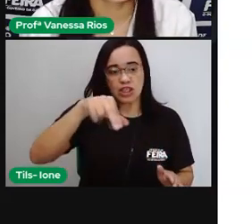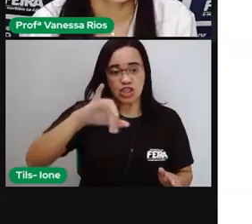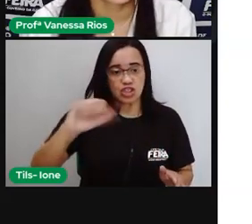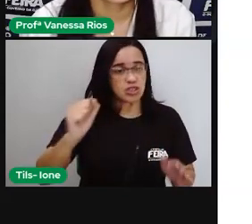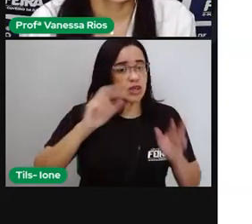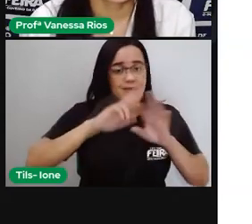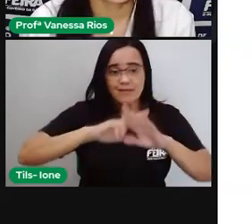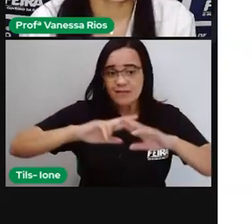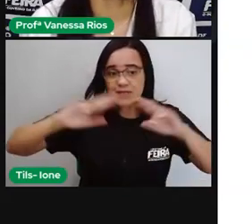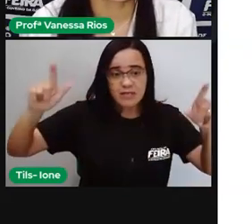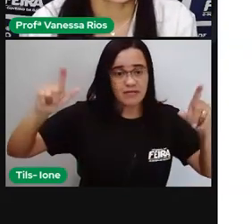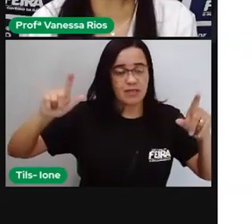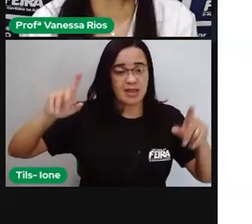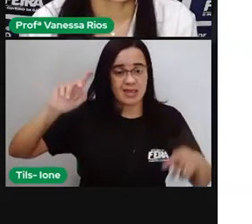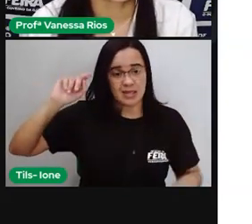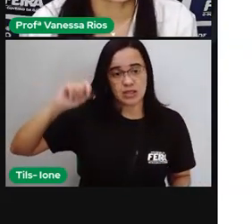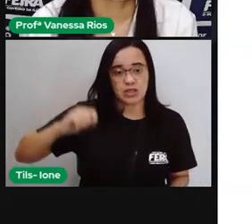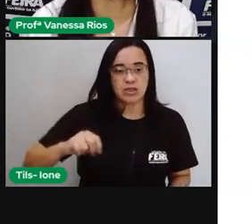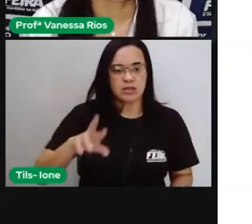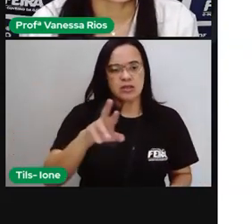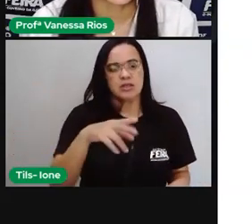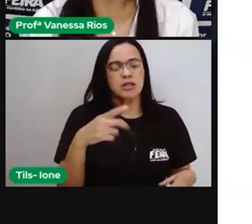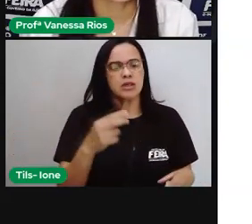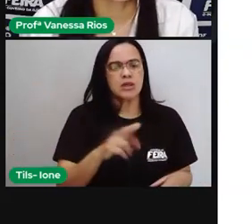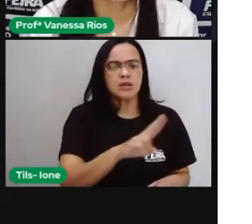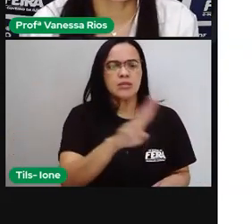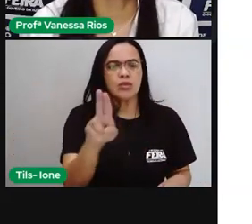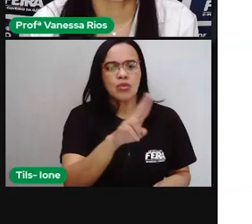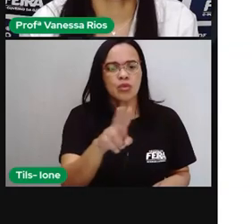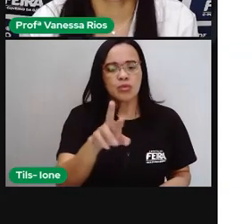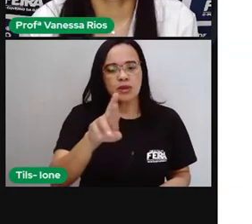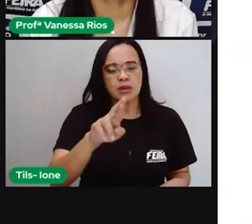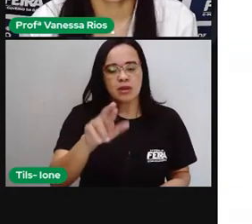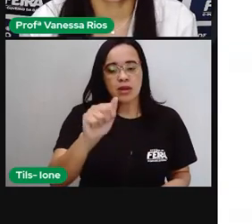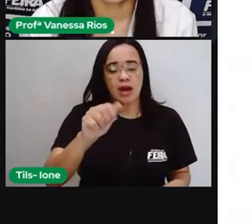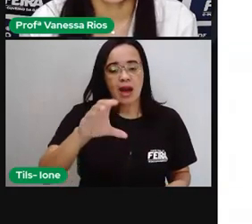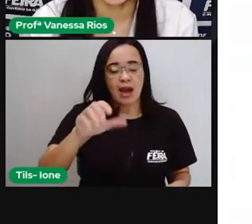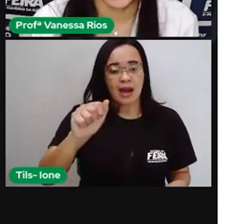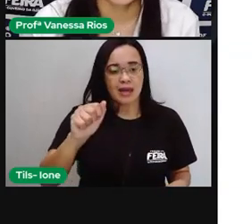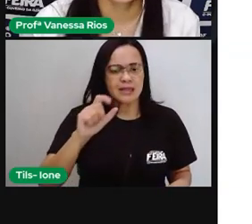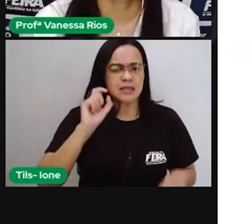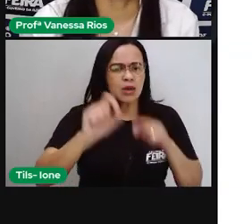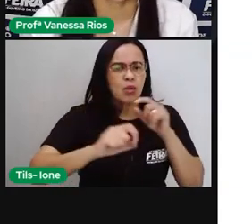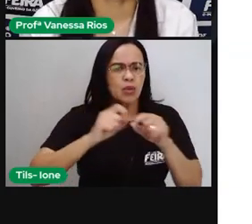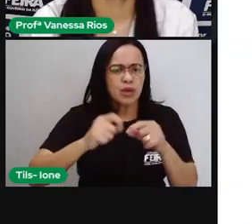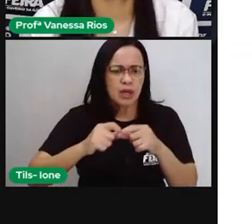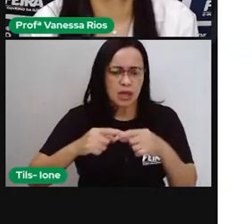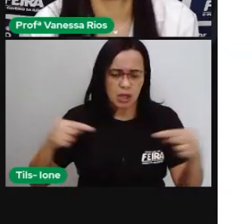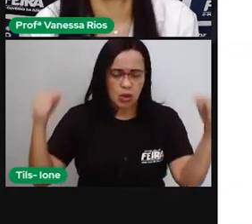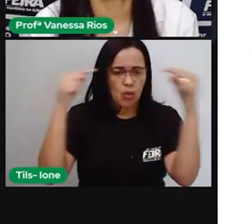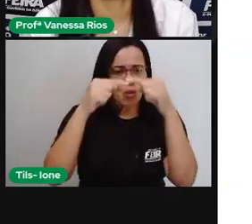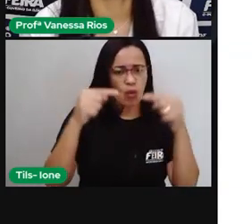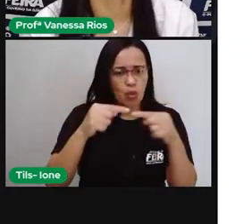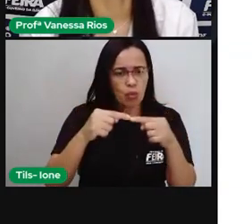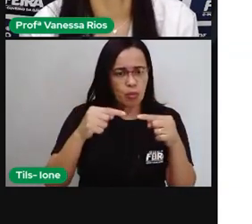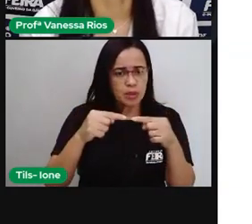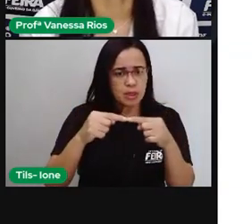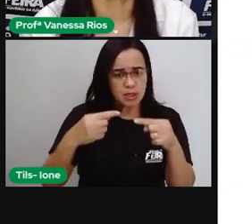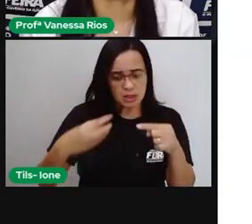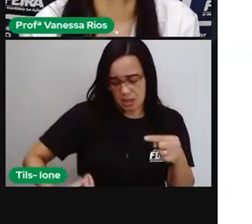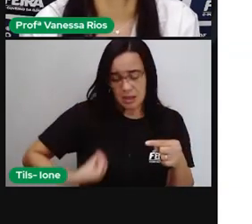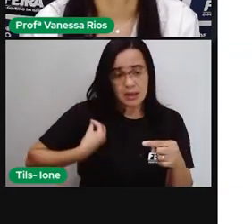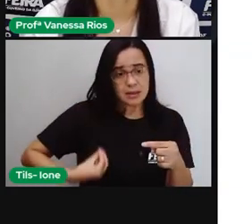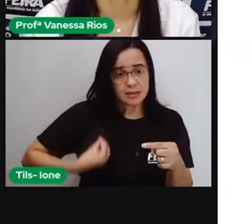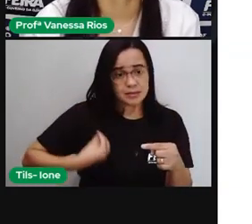raça. Raça é a ideia ligada aí a uma concepção biológica. Então, raça vão ter ali